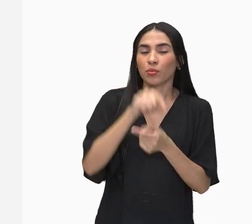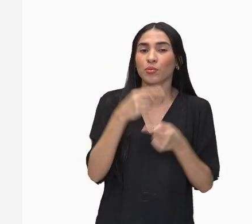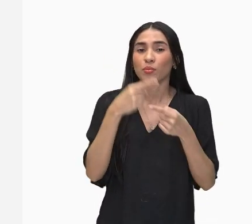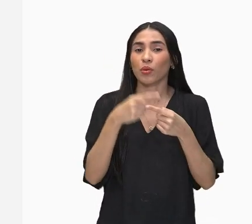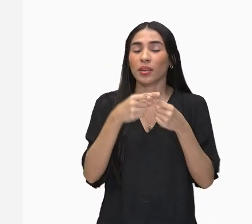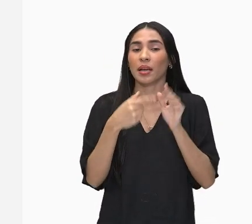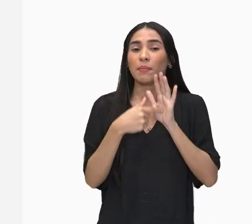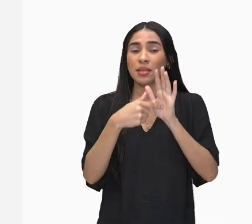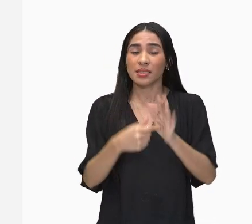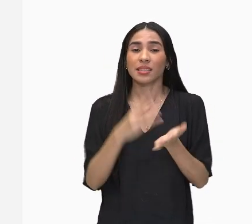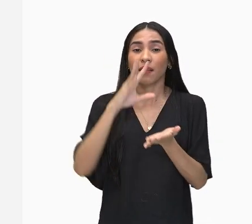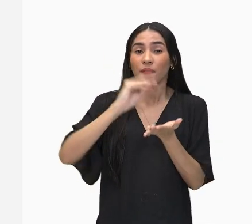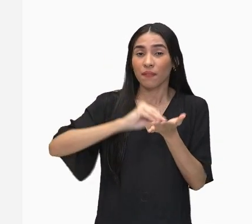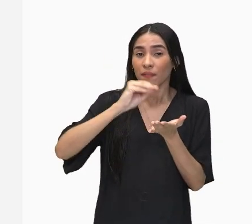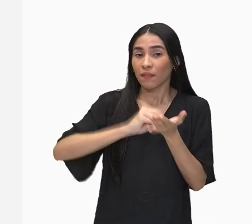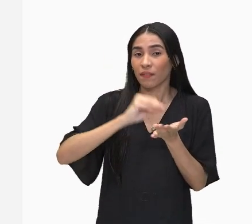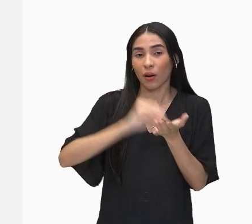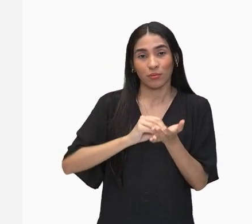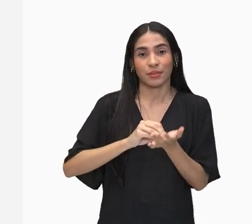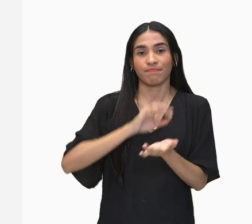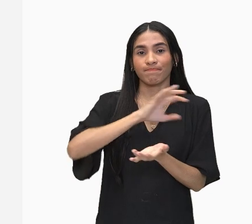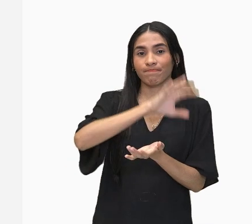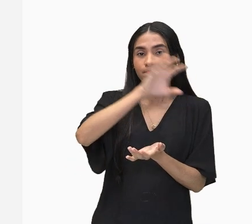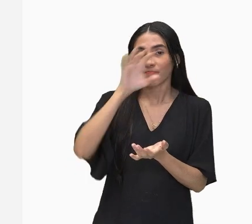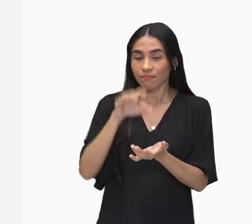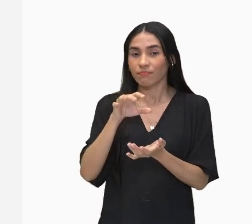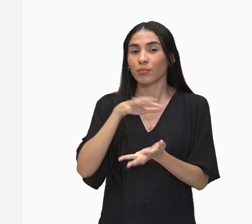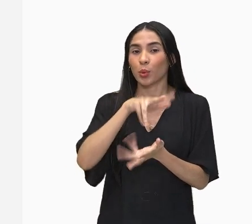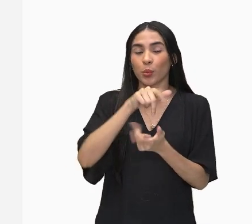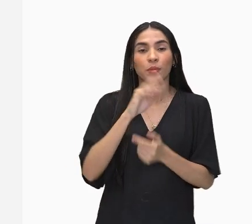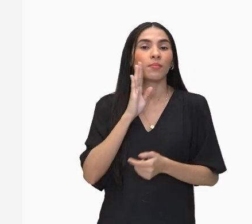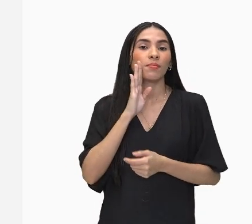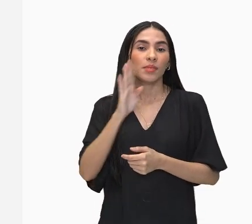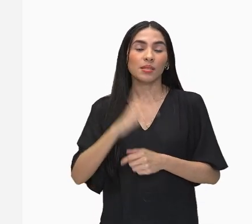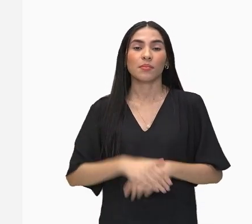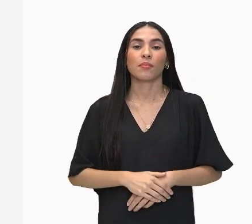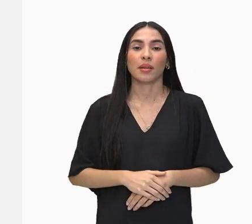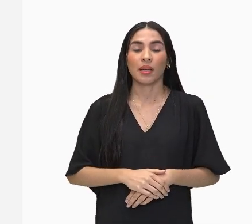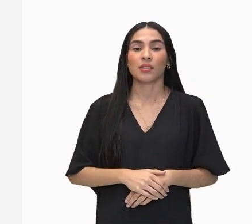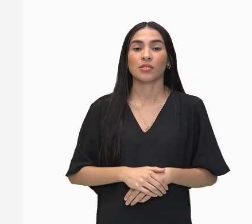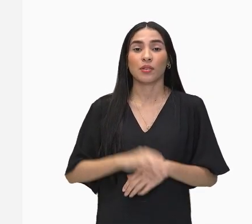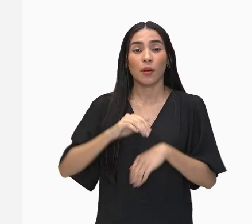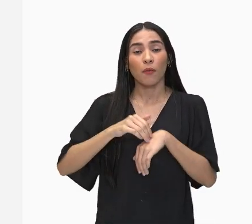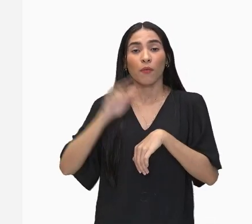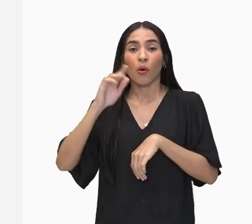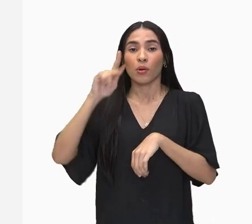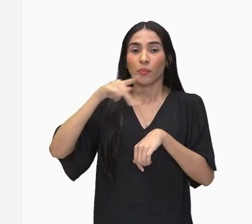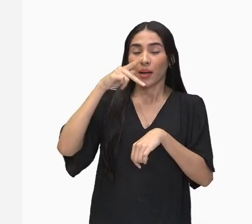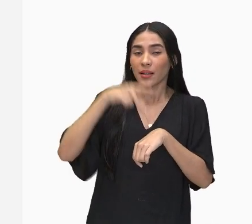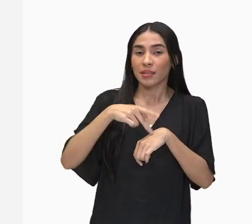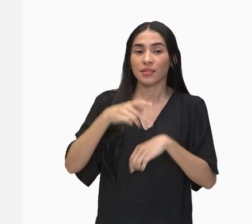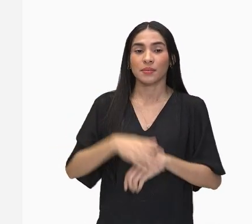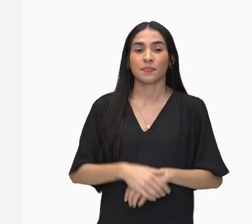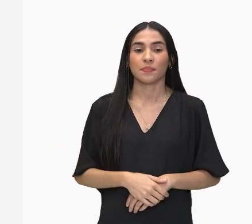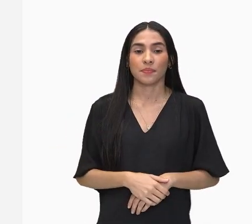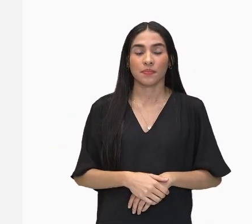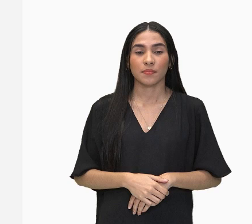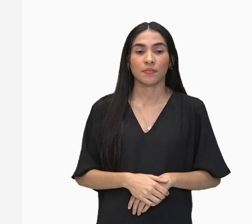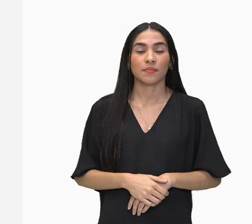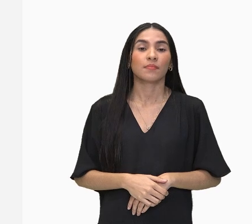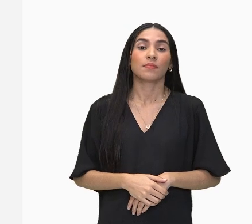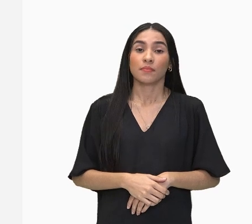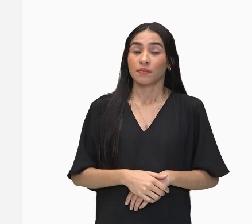a escassez em várias regiões do mundo, principalmente no Oriente Médio. E aí nós temos como causas